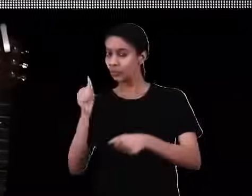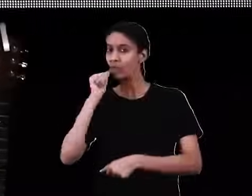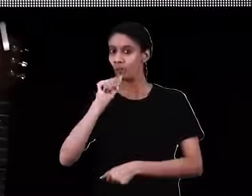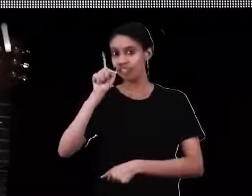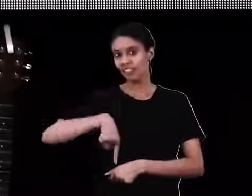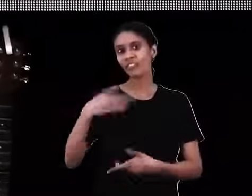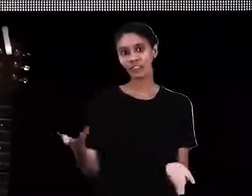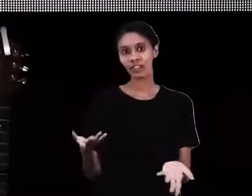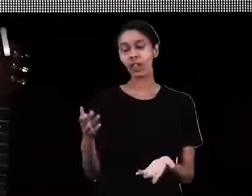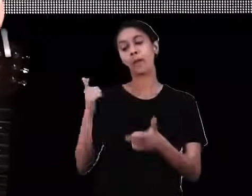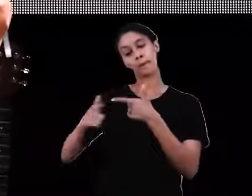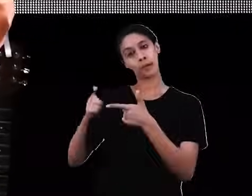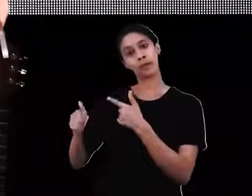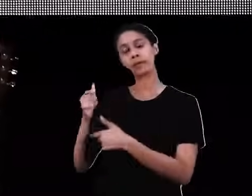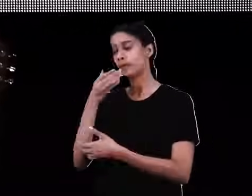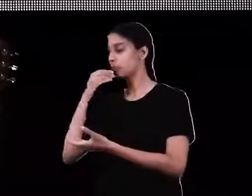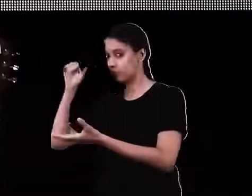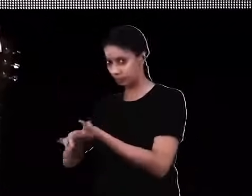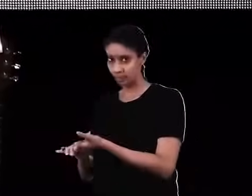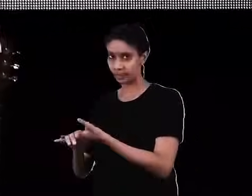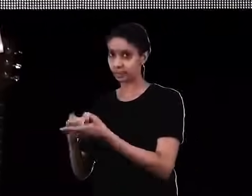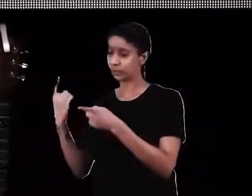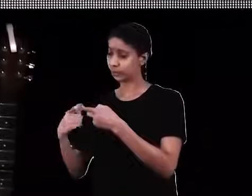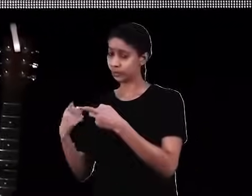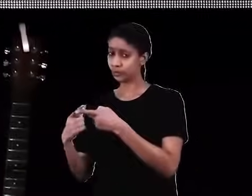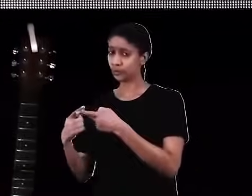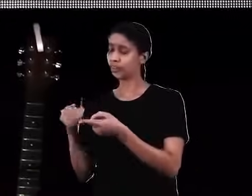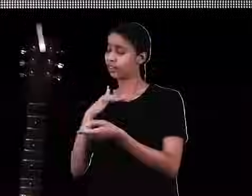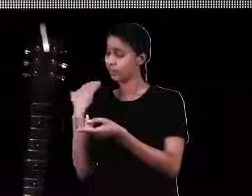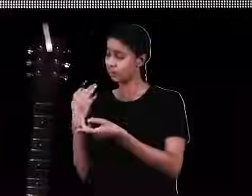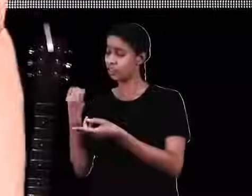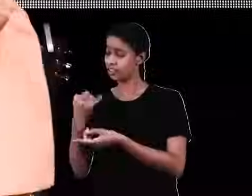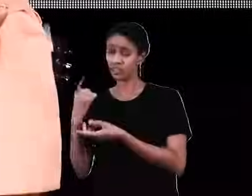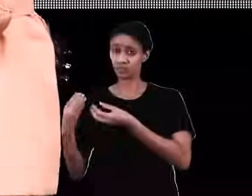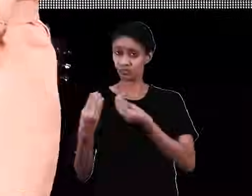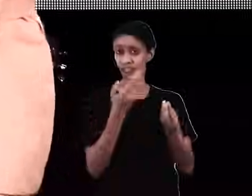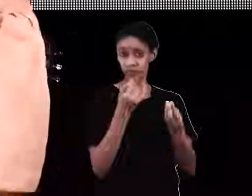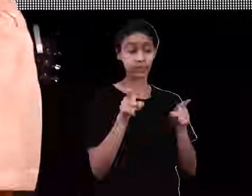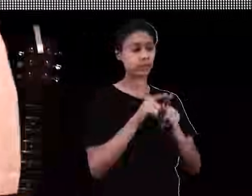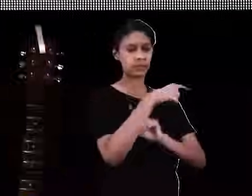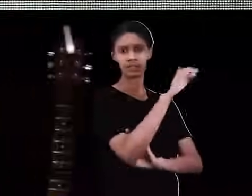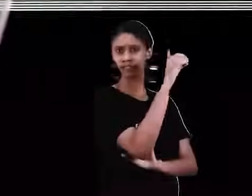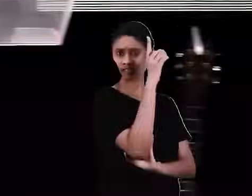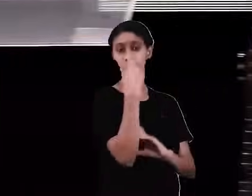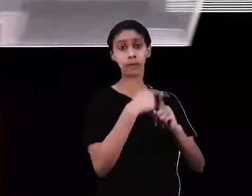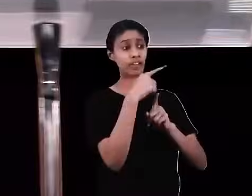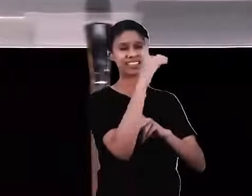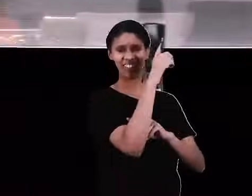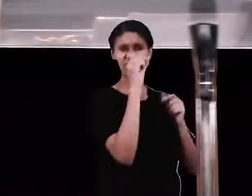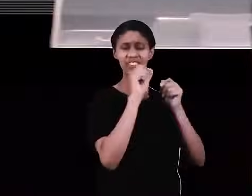marido, que... negando-se a dar um prato de comida ia morrer, mas de Davi também, gente, porque... Sabe o que era que Davi ia